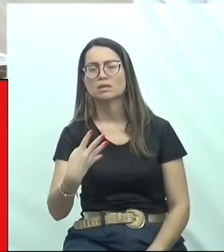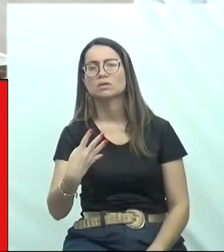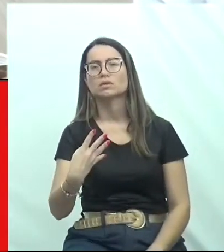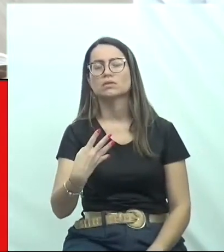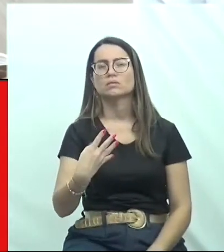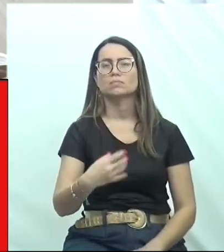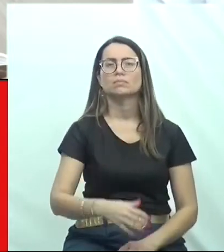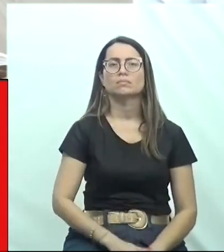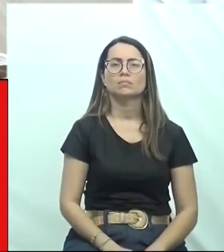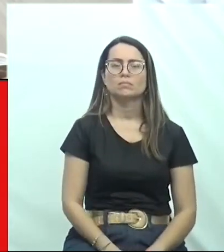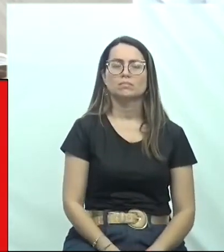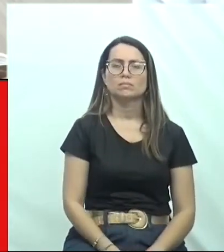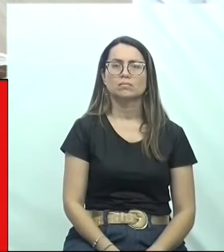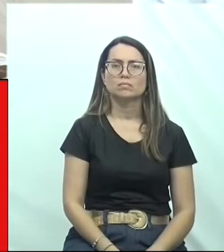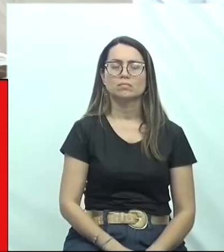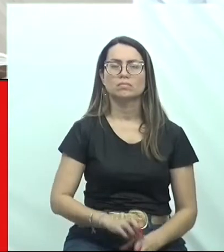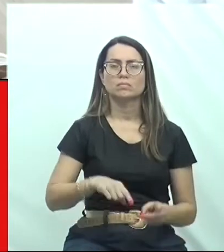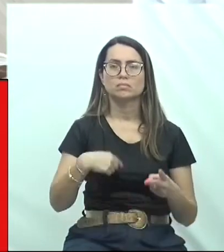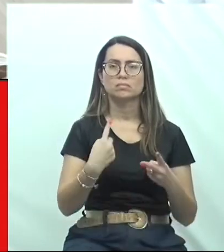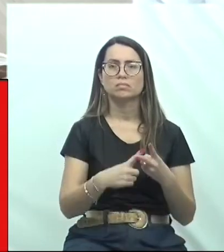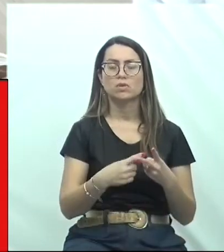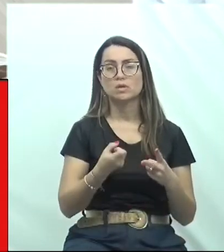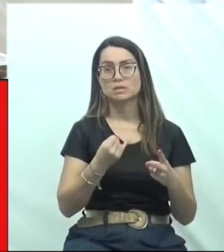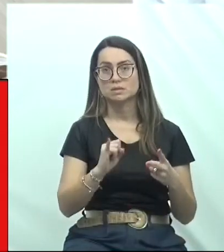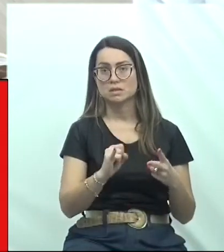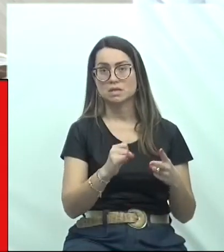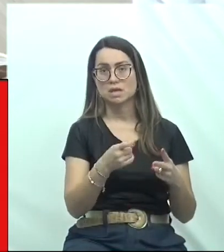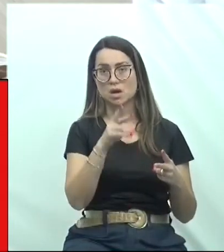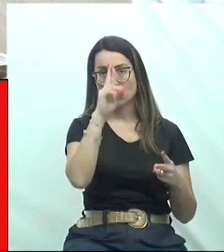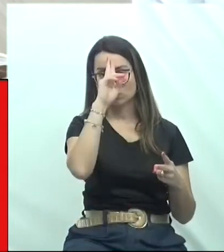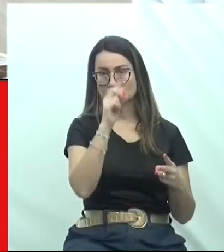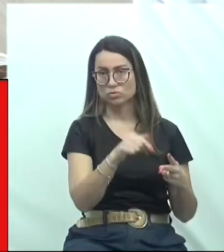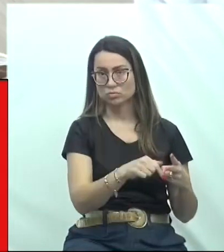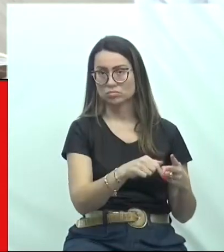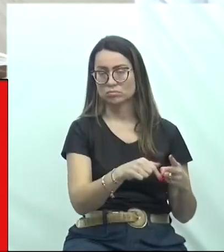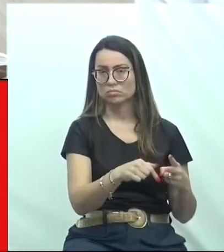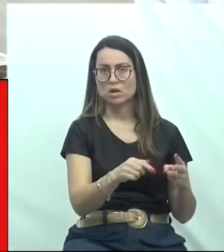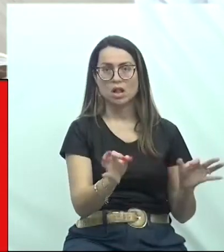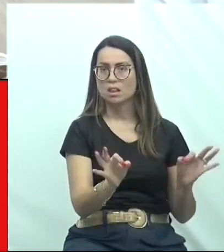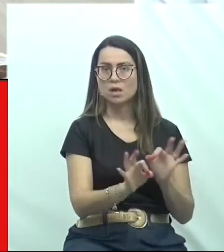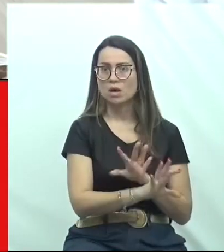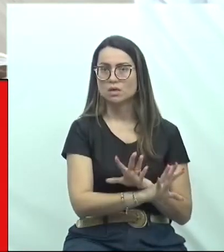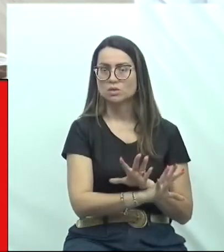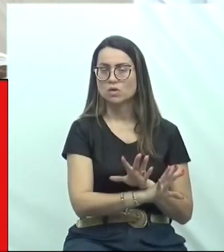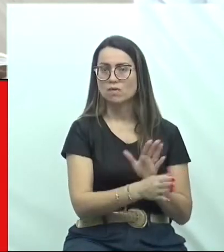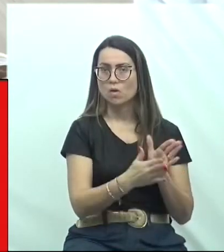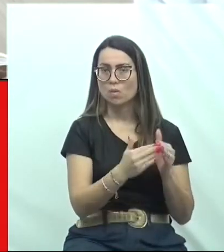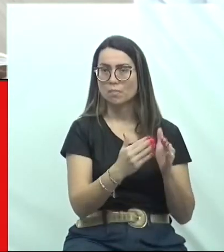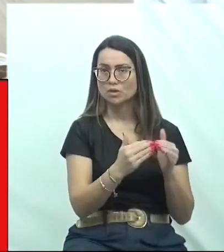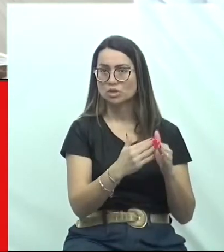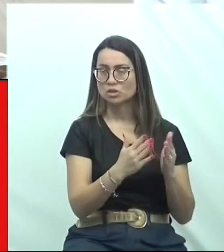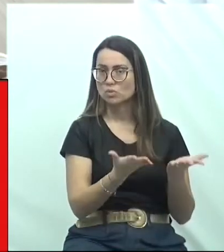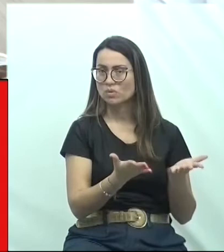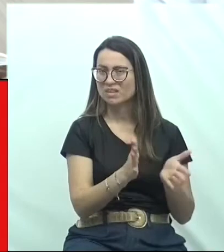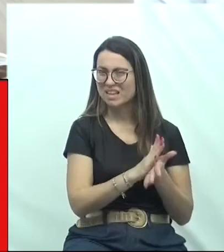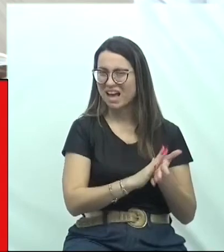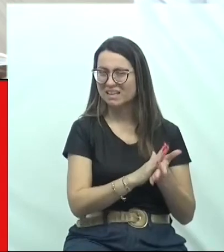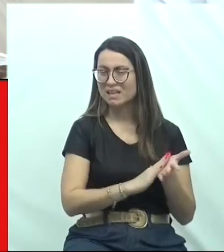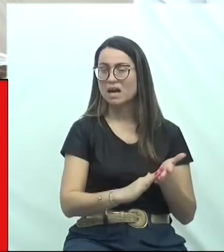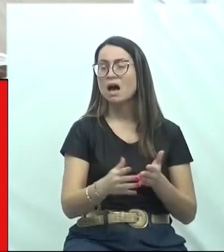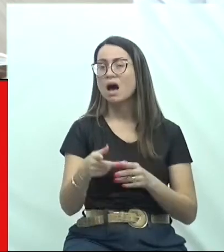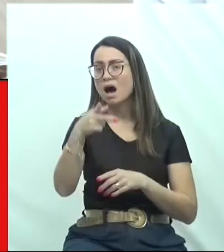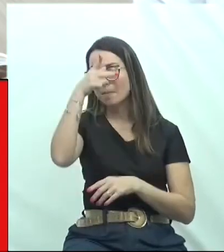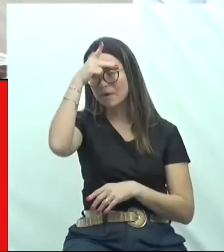404/2021. Número 2, caso o proprietário não resolvam as solicitações, há possibilidade da prefeitura